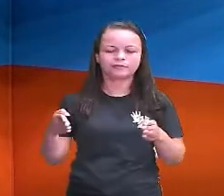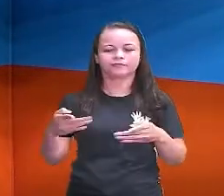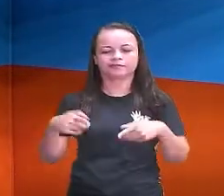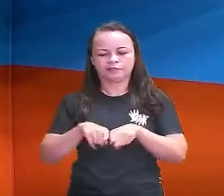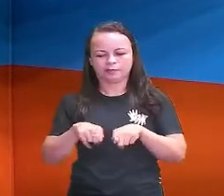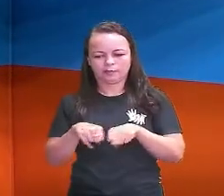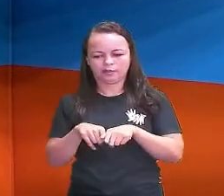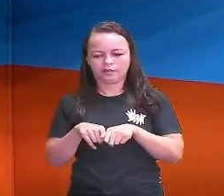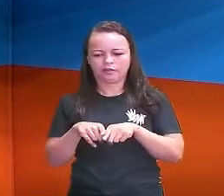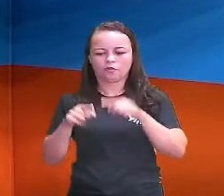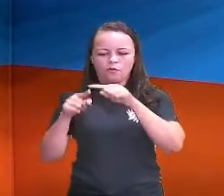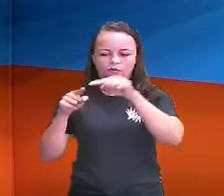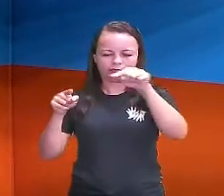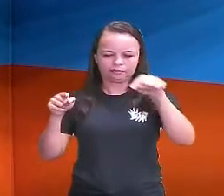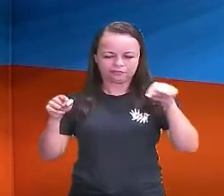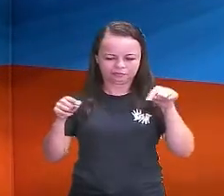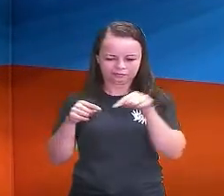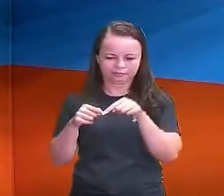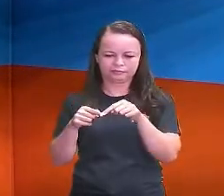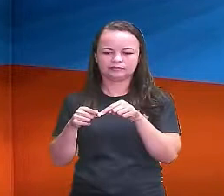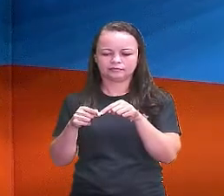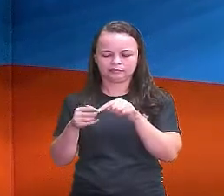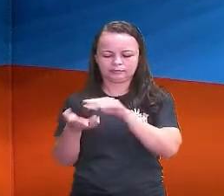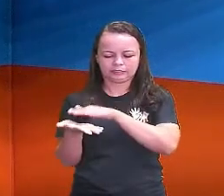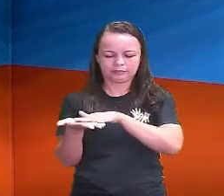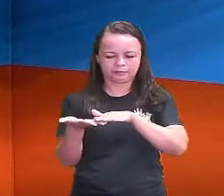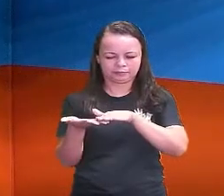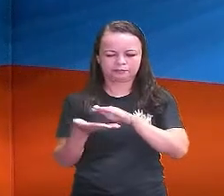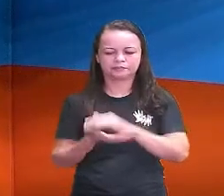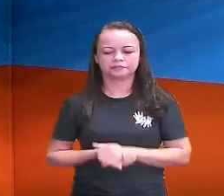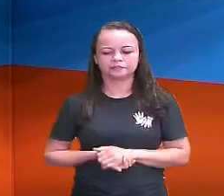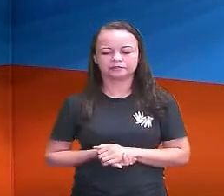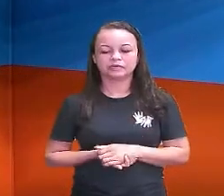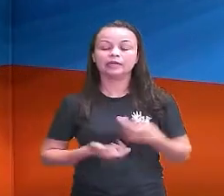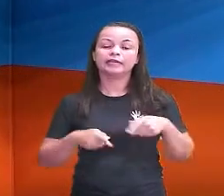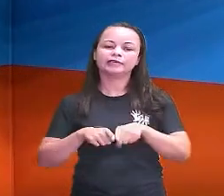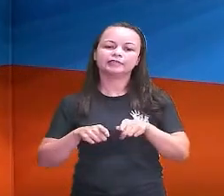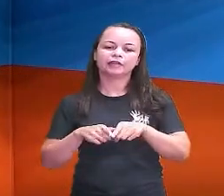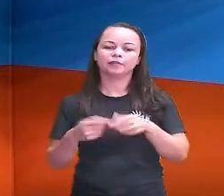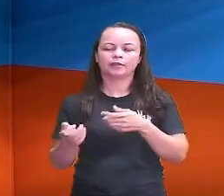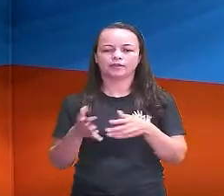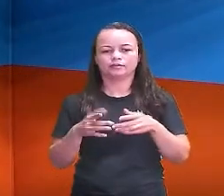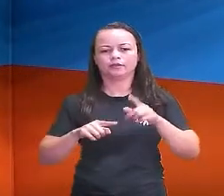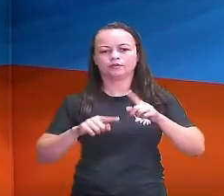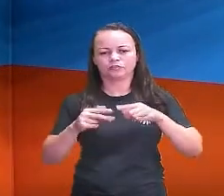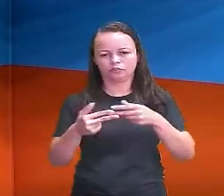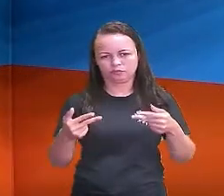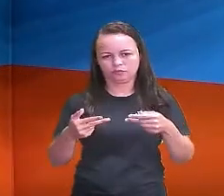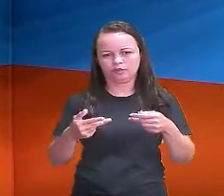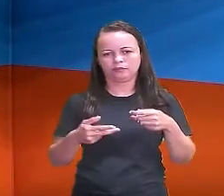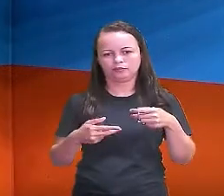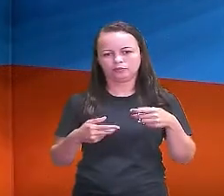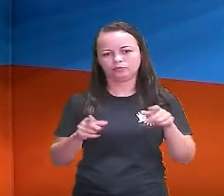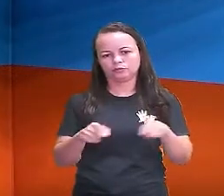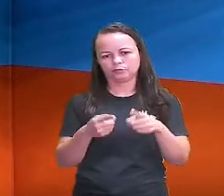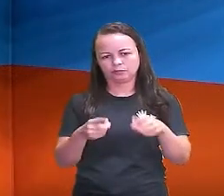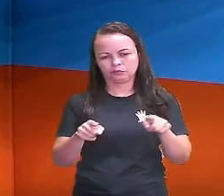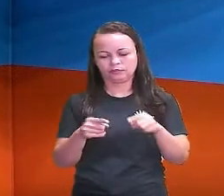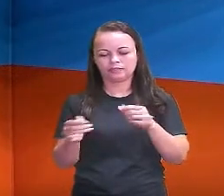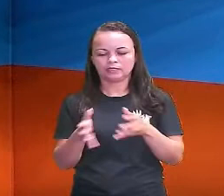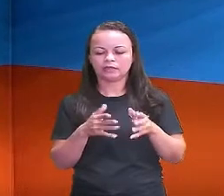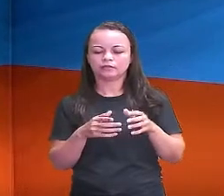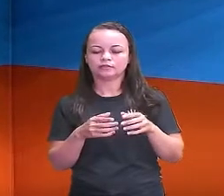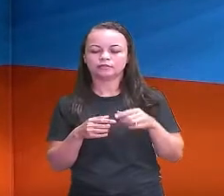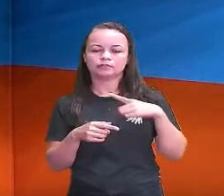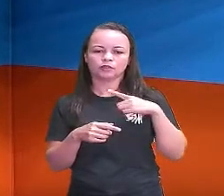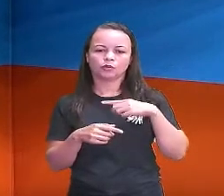Olha ele aqui em cima, tá? A tampa da mesa. E nós temos um instrumento musical chamado